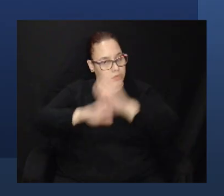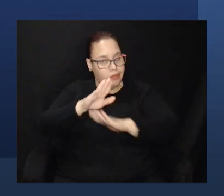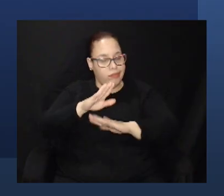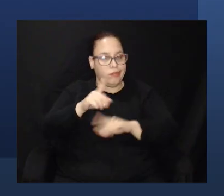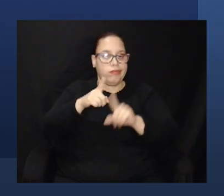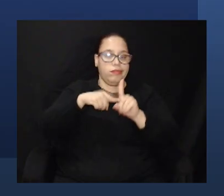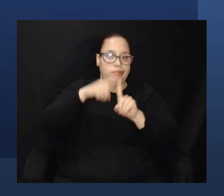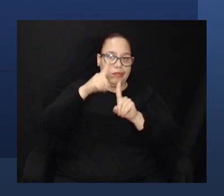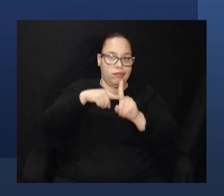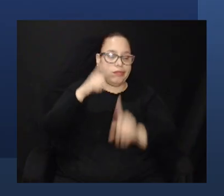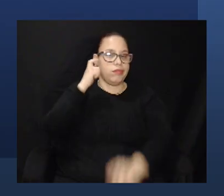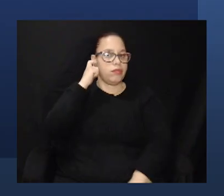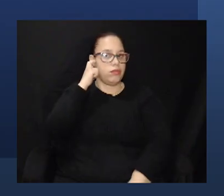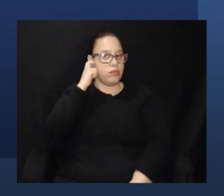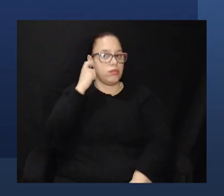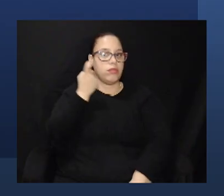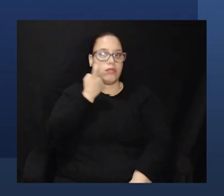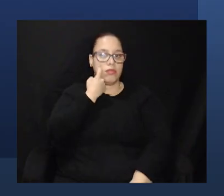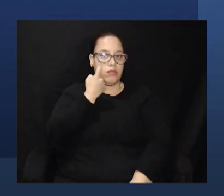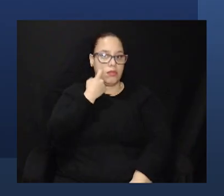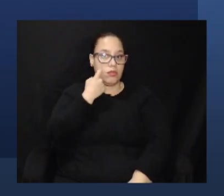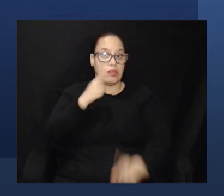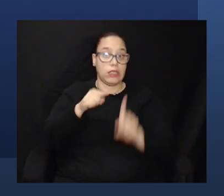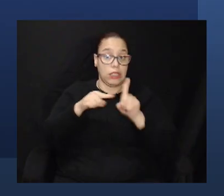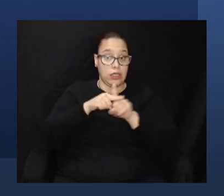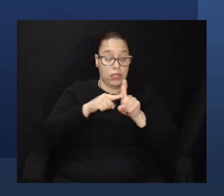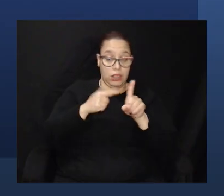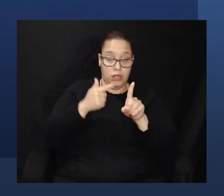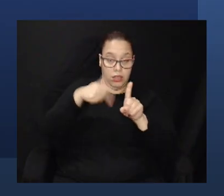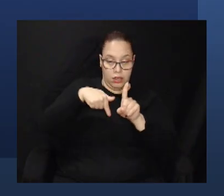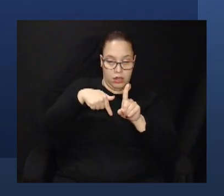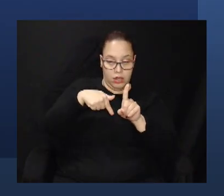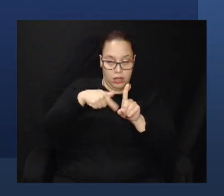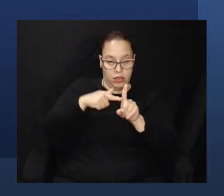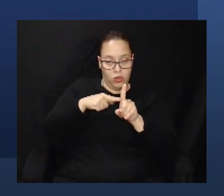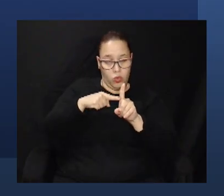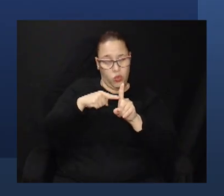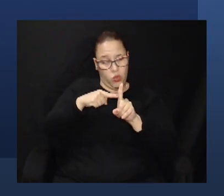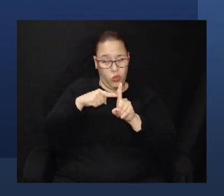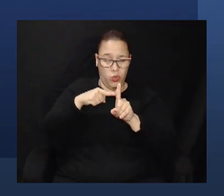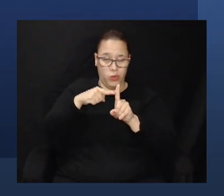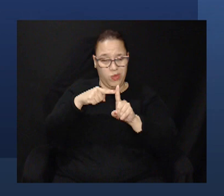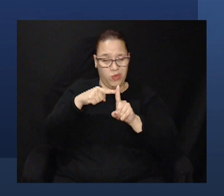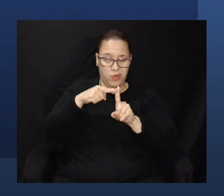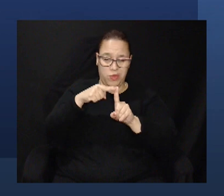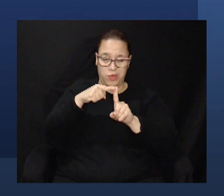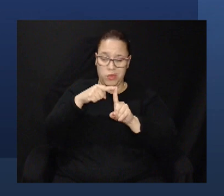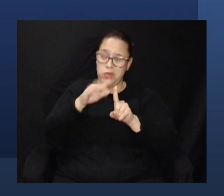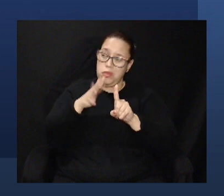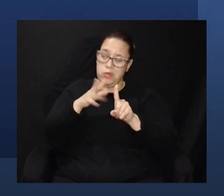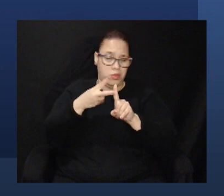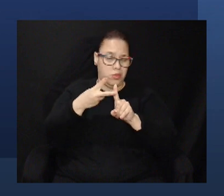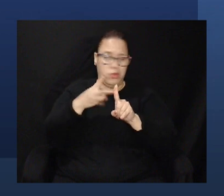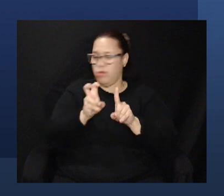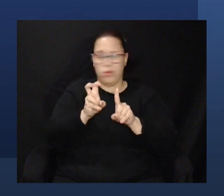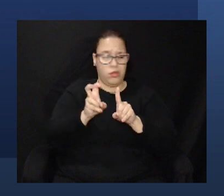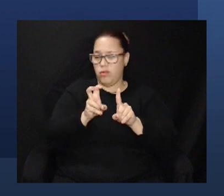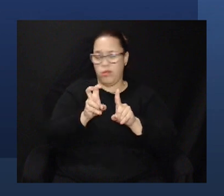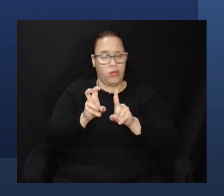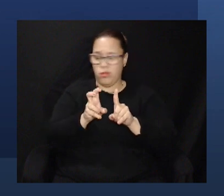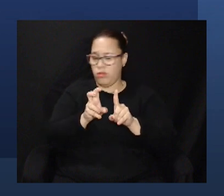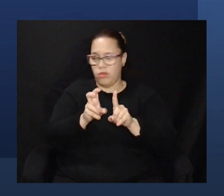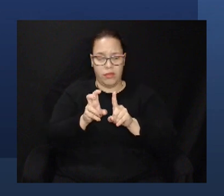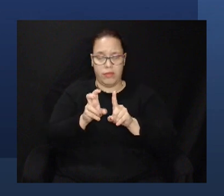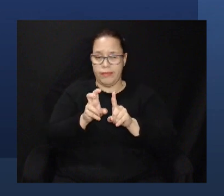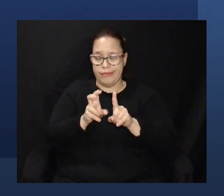esta sexta-feira, mínima de 17 graus, ao longo do dia a temperatura até sobe, mas ela não passa dos 25